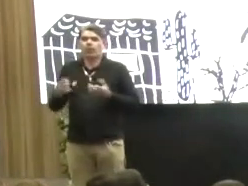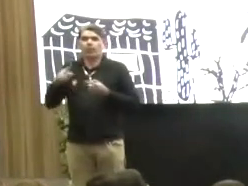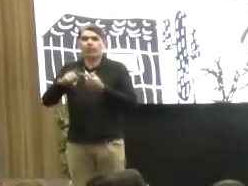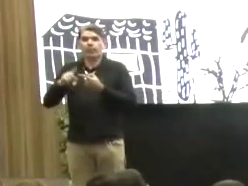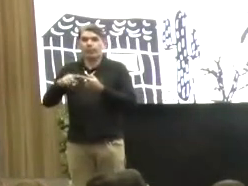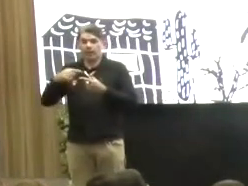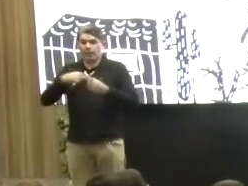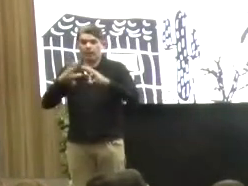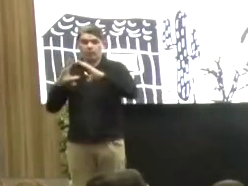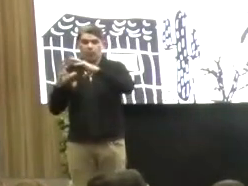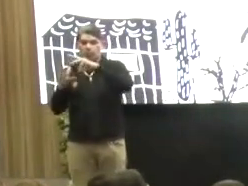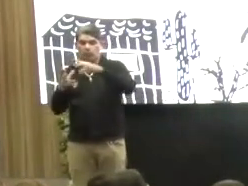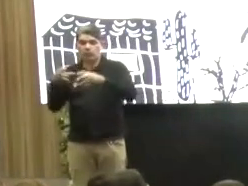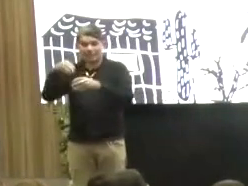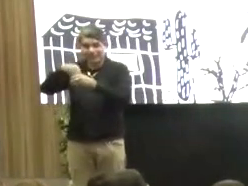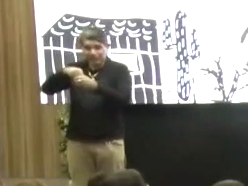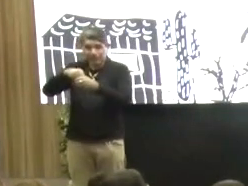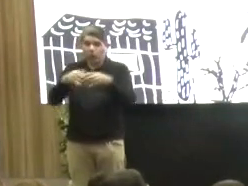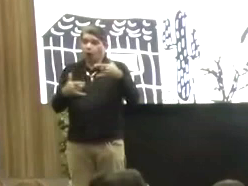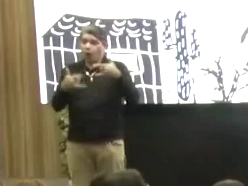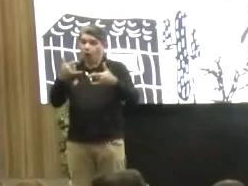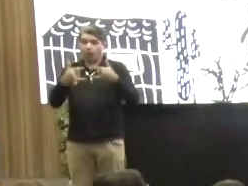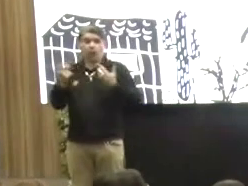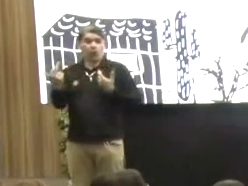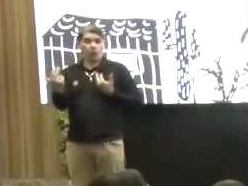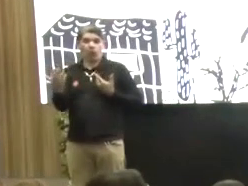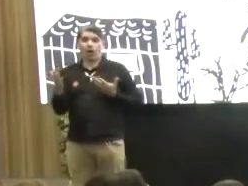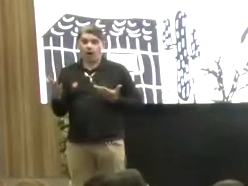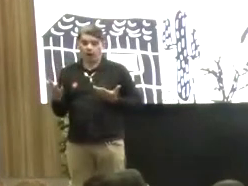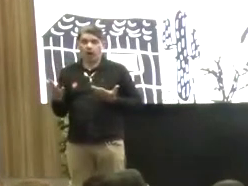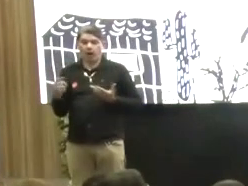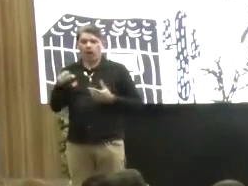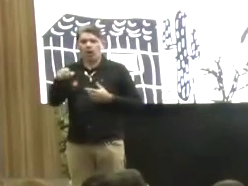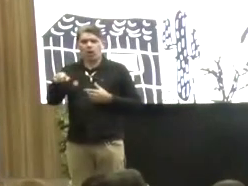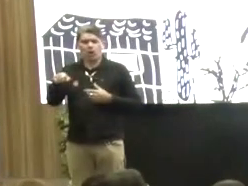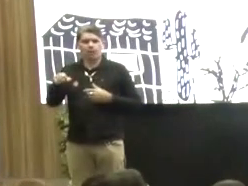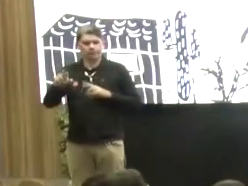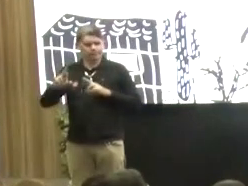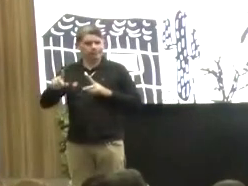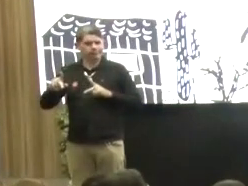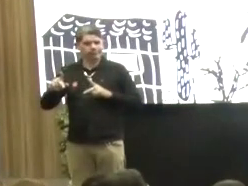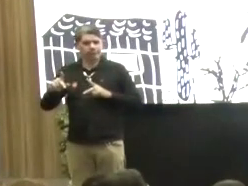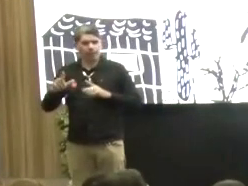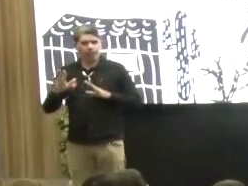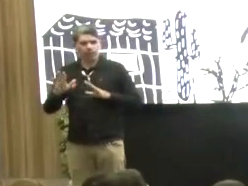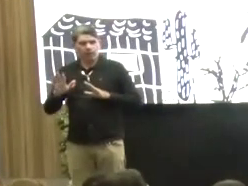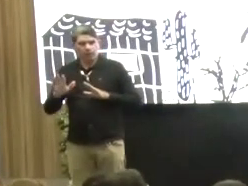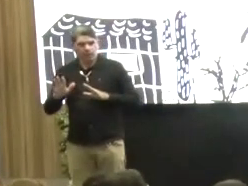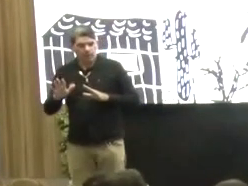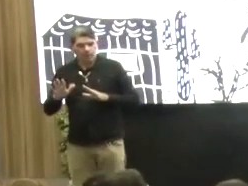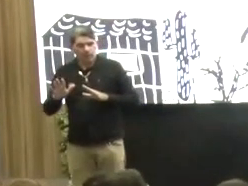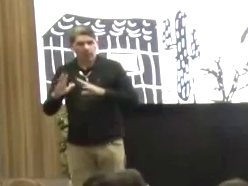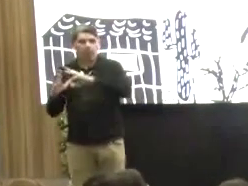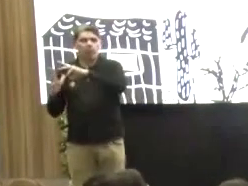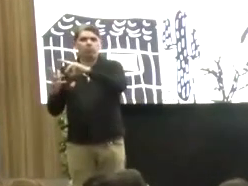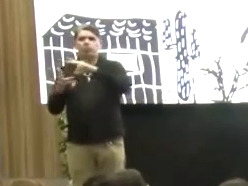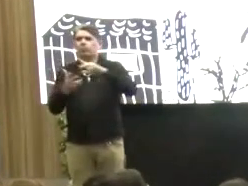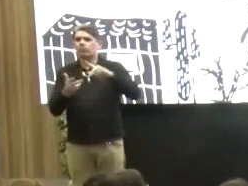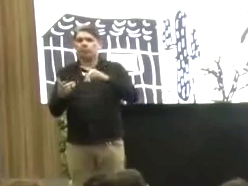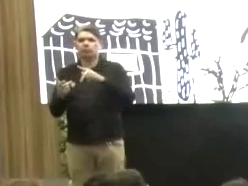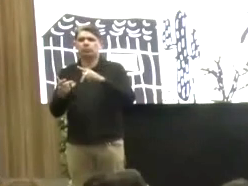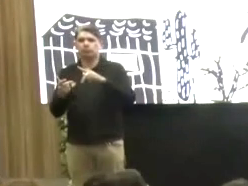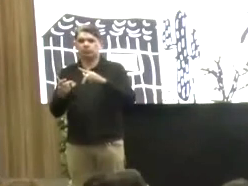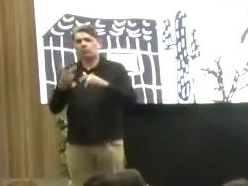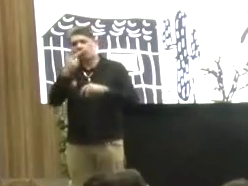foi ativado e que age por si mesmo. Então o mundo está nos deixando, pelo menos a mim, quase sem